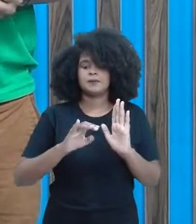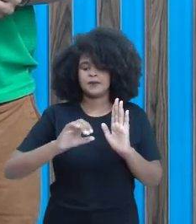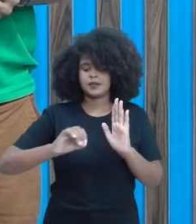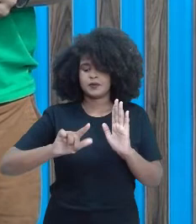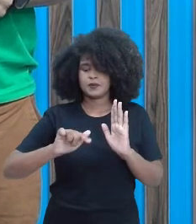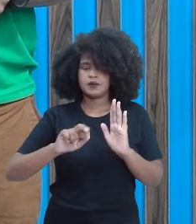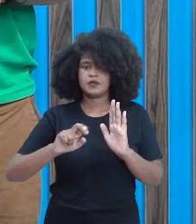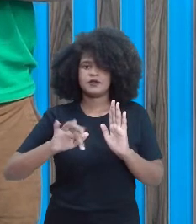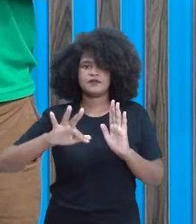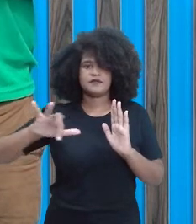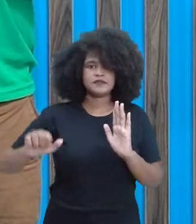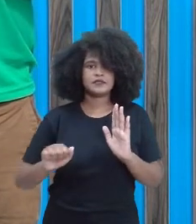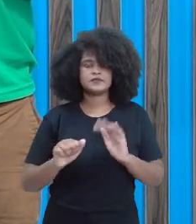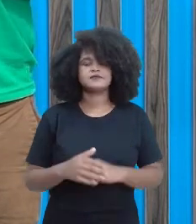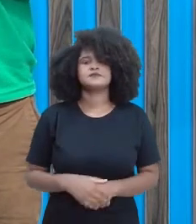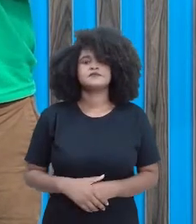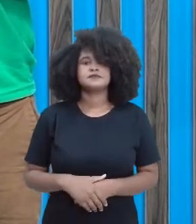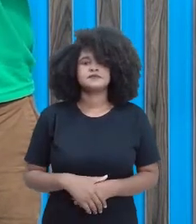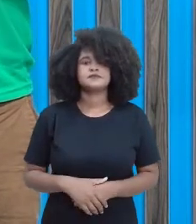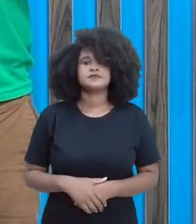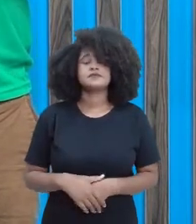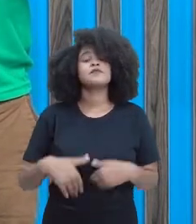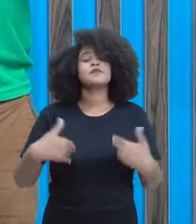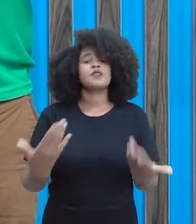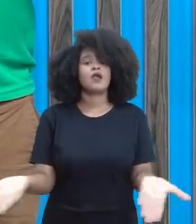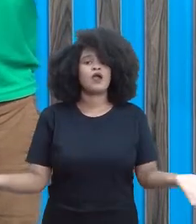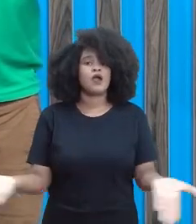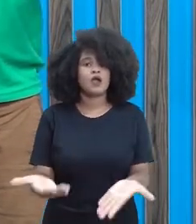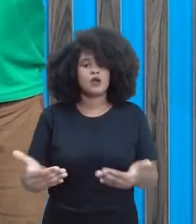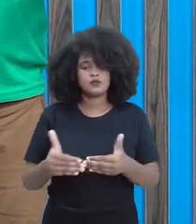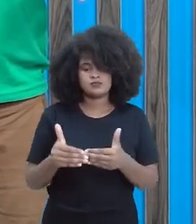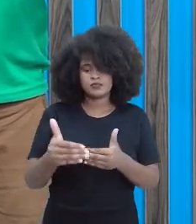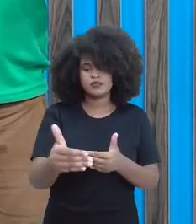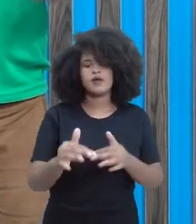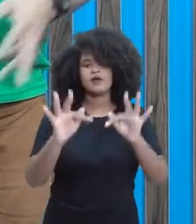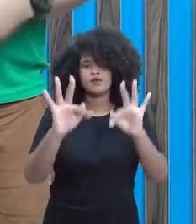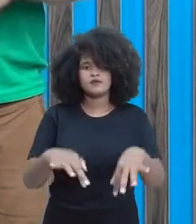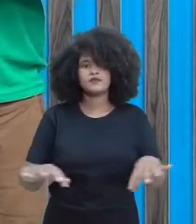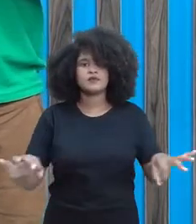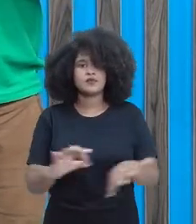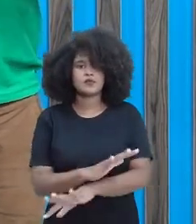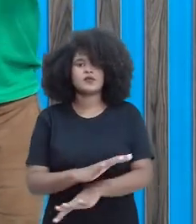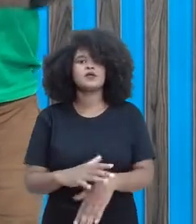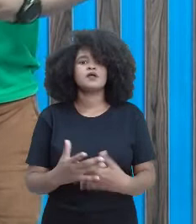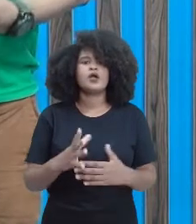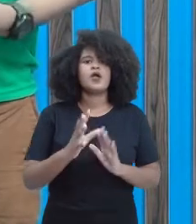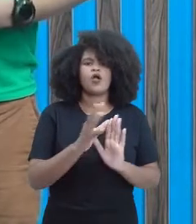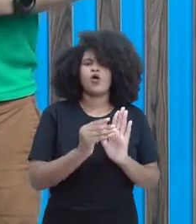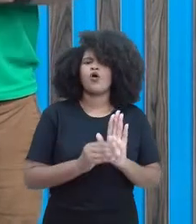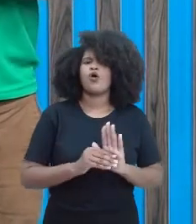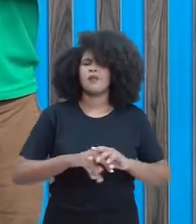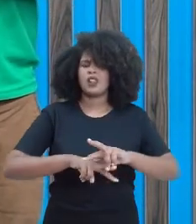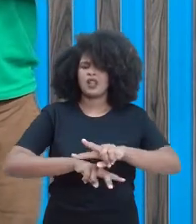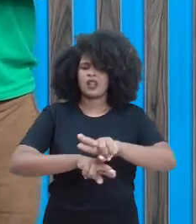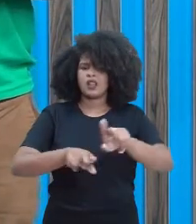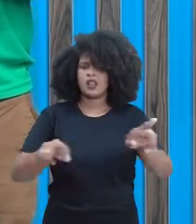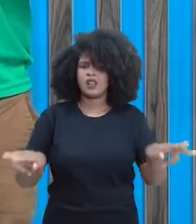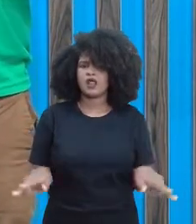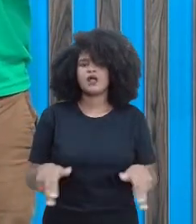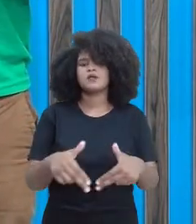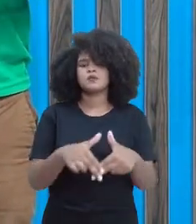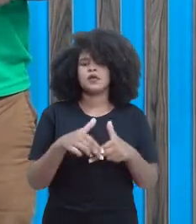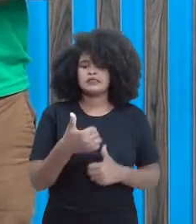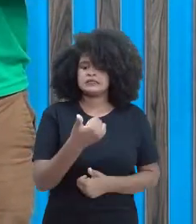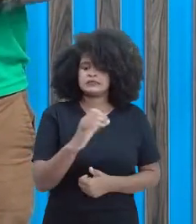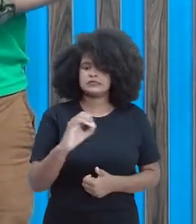biografia, certo? Vamos terminar o que a gente não conseguiu terminar na aula passada, porque foi muito conteúdo, centenário de Paulo Freire,